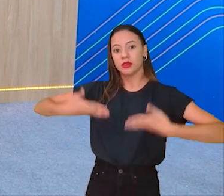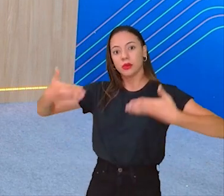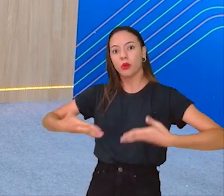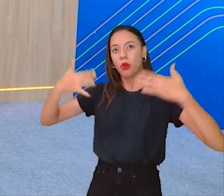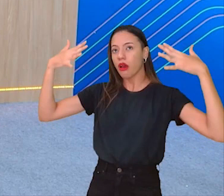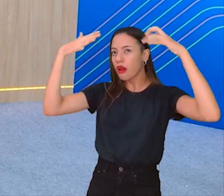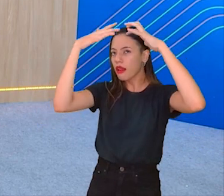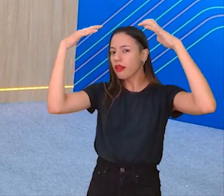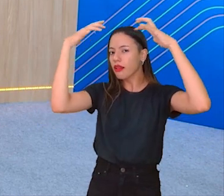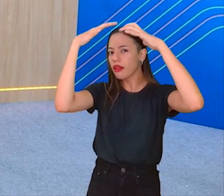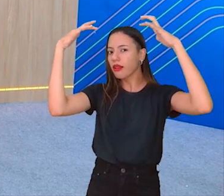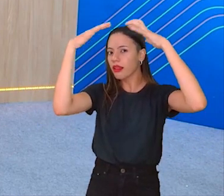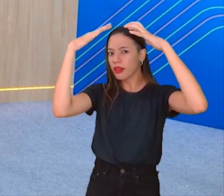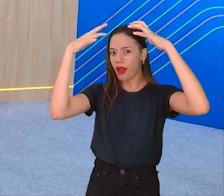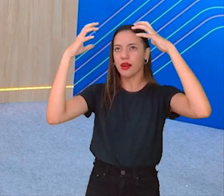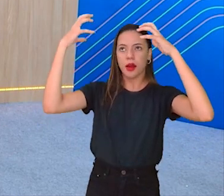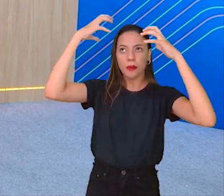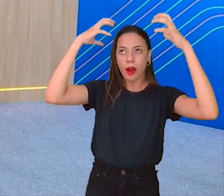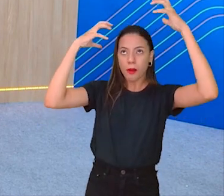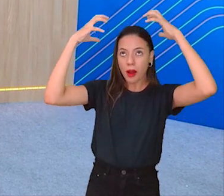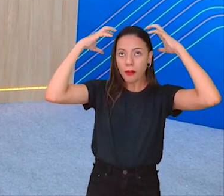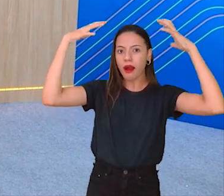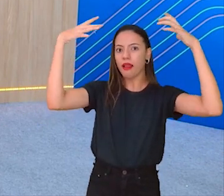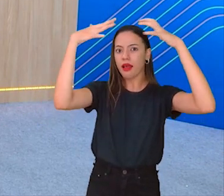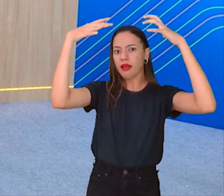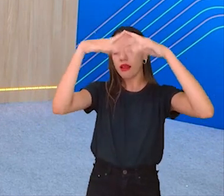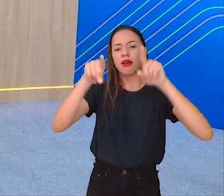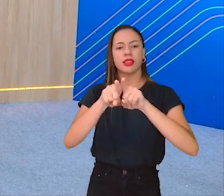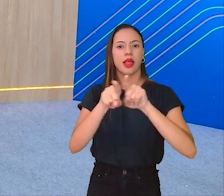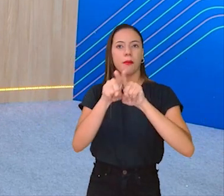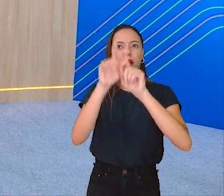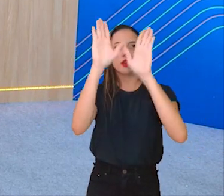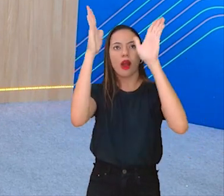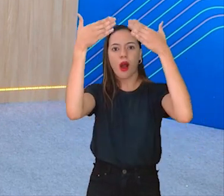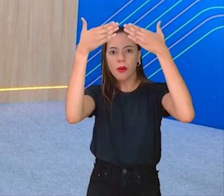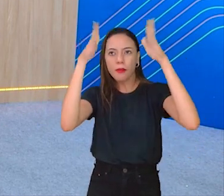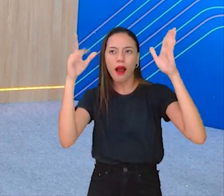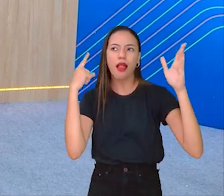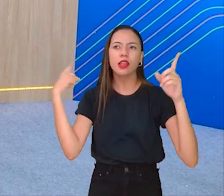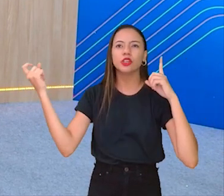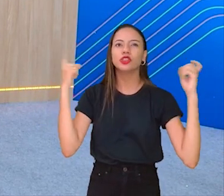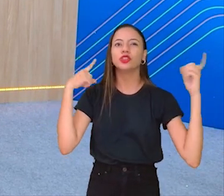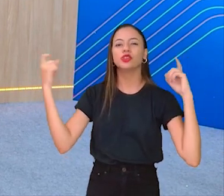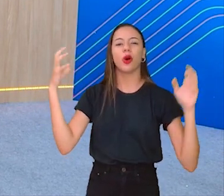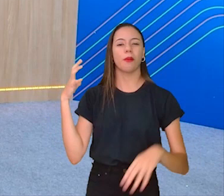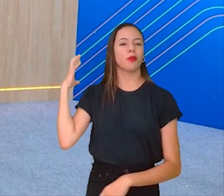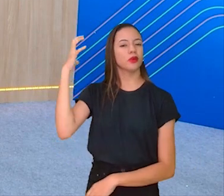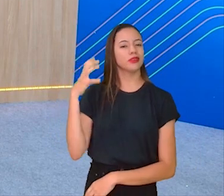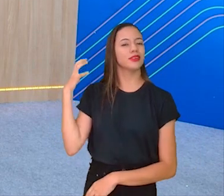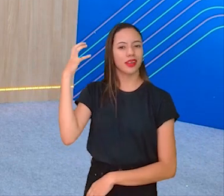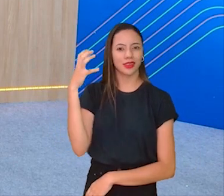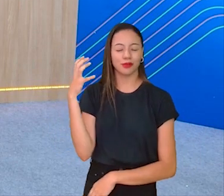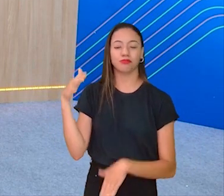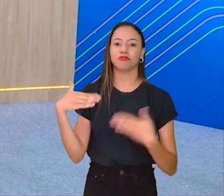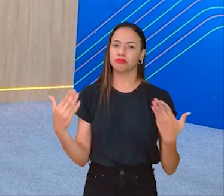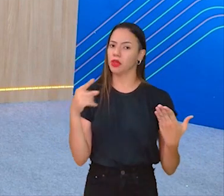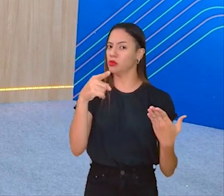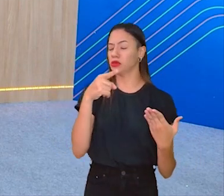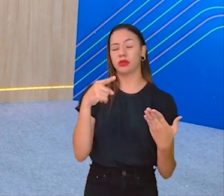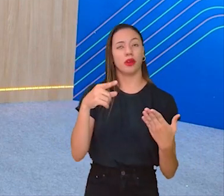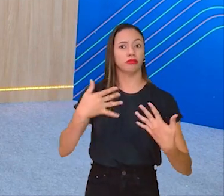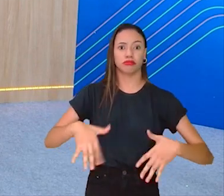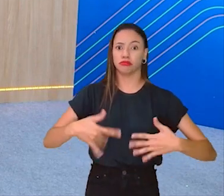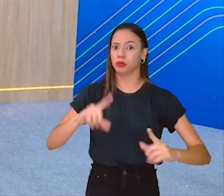cérebro, novas áreas do cérebro também vai ampliar aí seu repertório de sons, de música. Então, você só tem a ganhar com